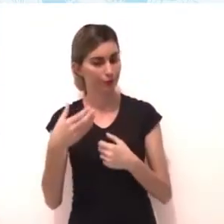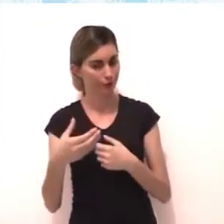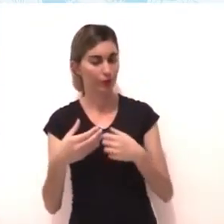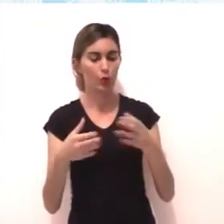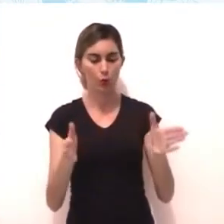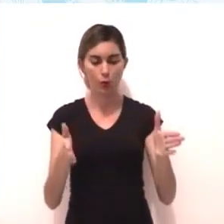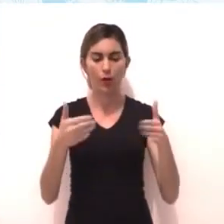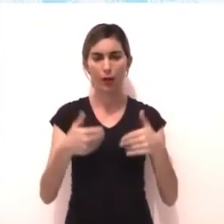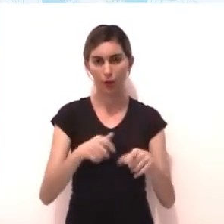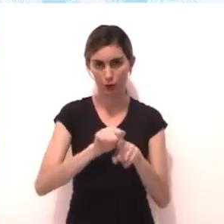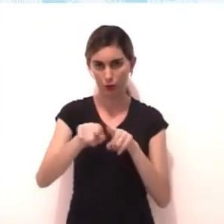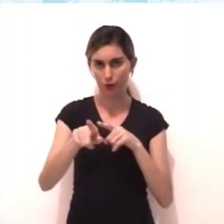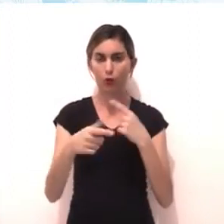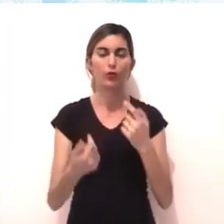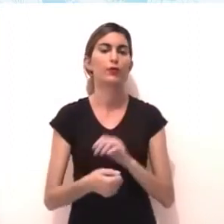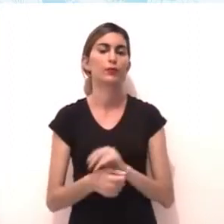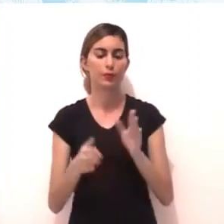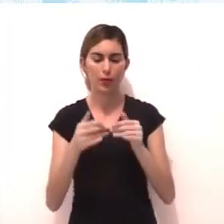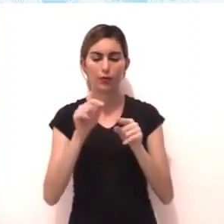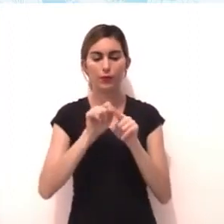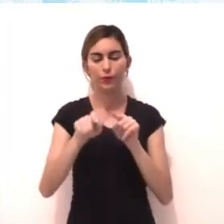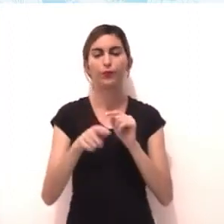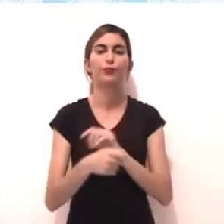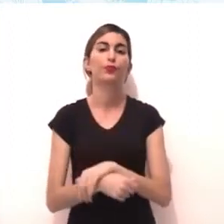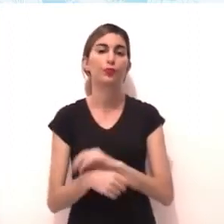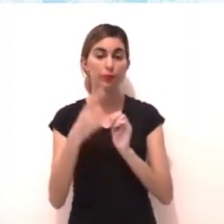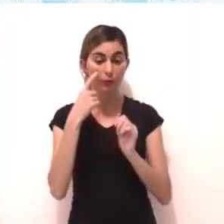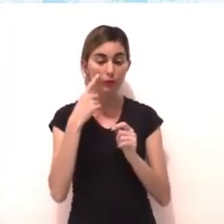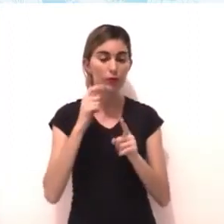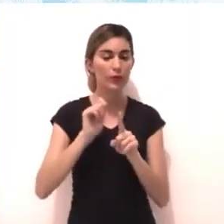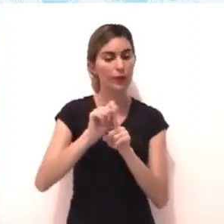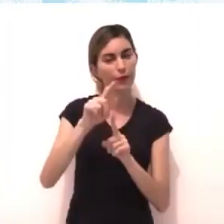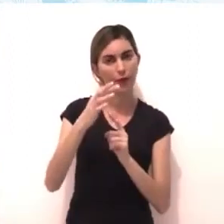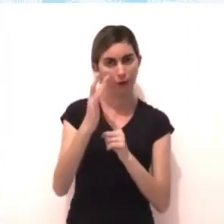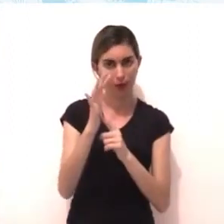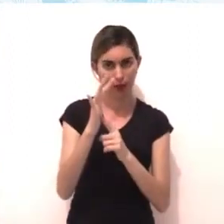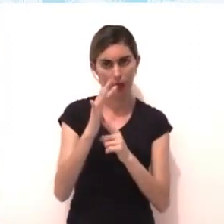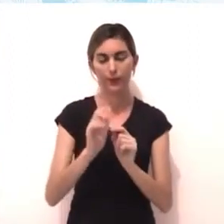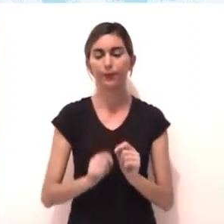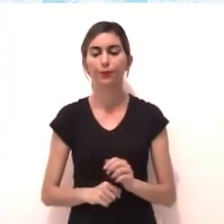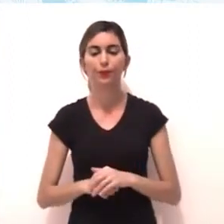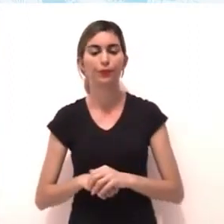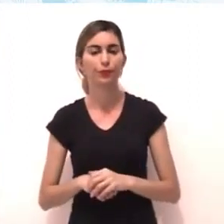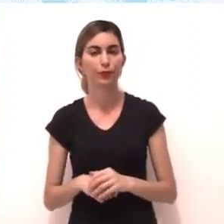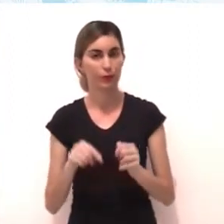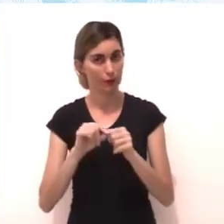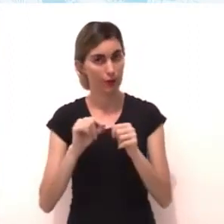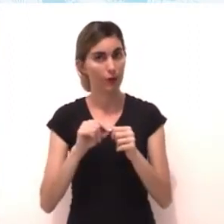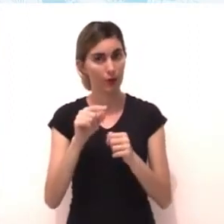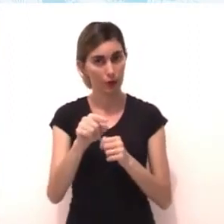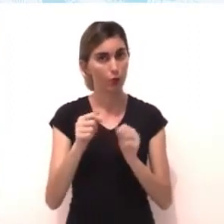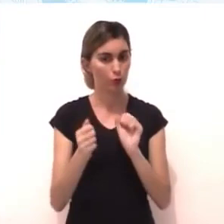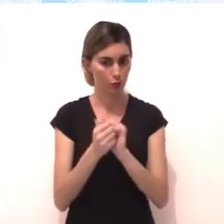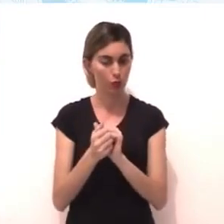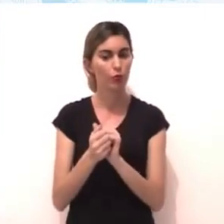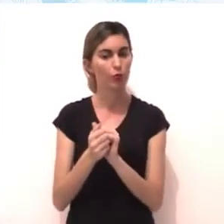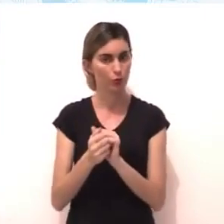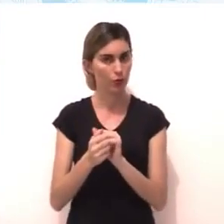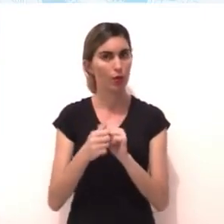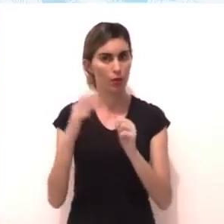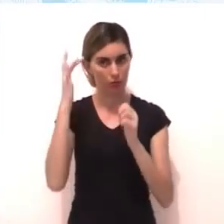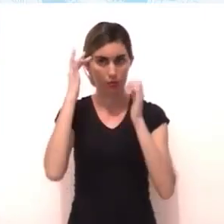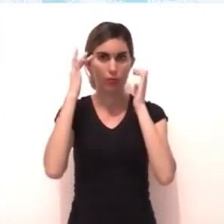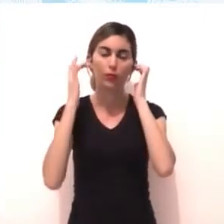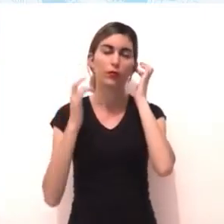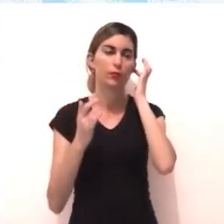e uma caixa de fósforo. Vamos iniciar acendendo a vela. Façam isso acompanhados por um